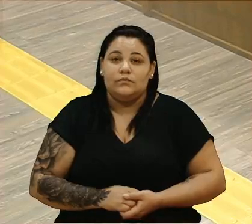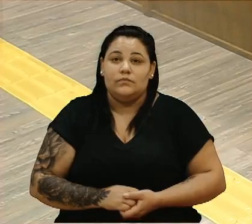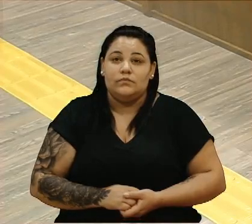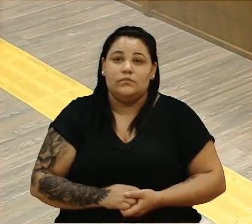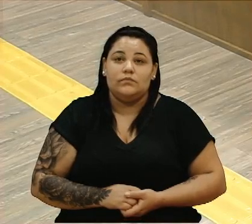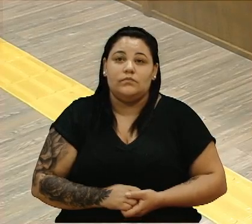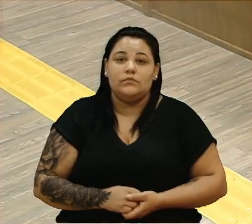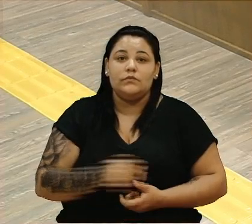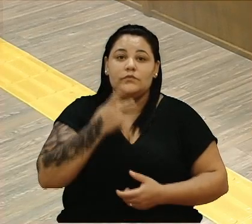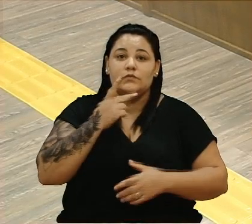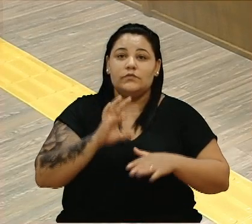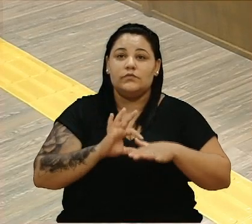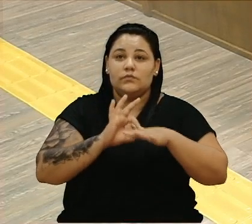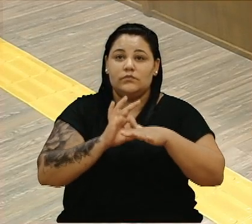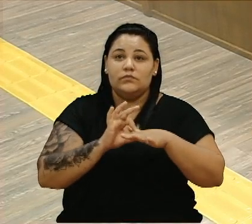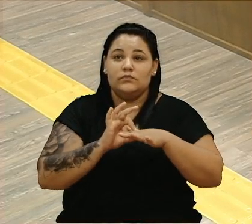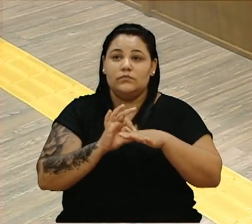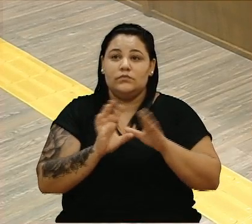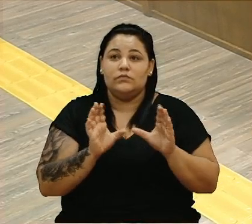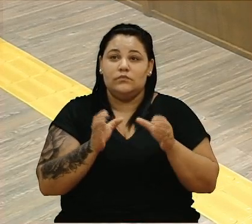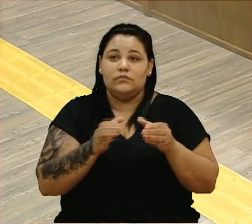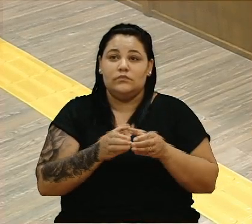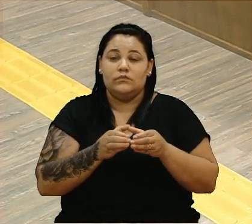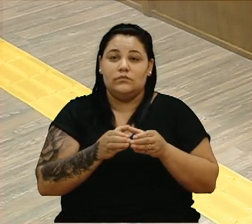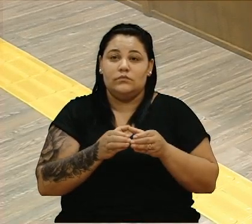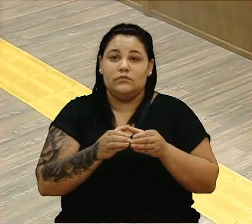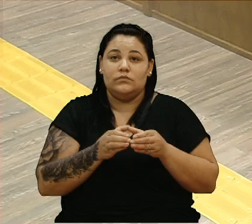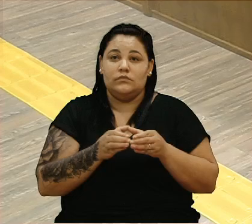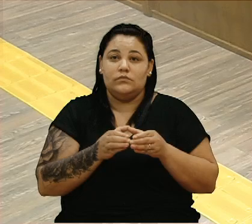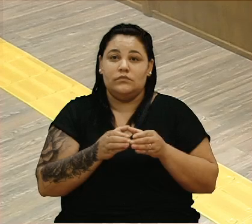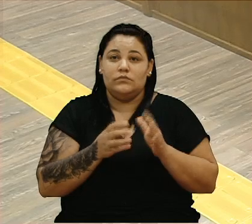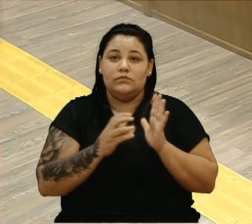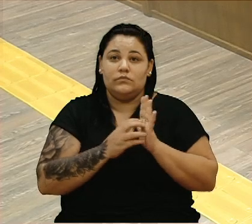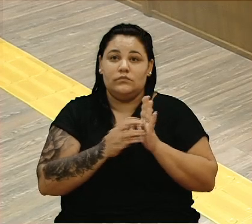Declaração de líder, bancada do Partido Liberal,